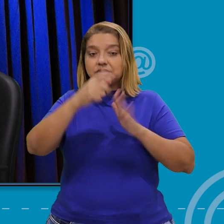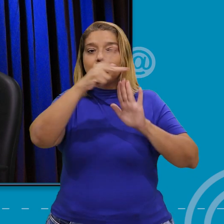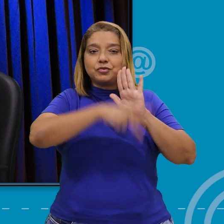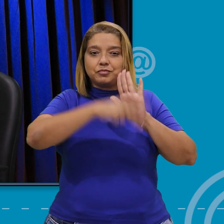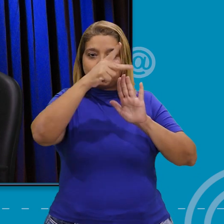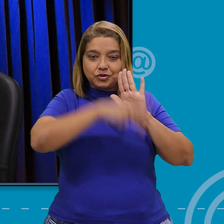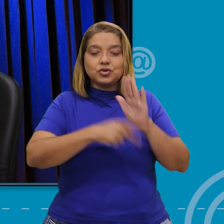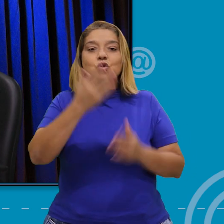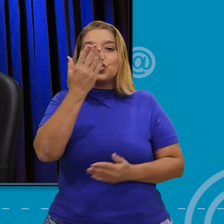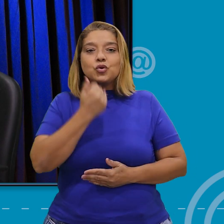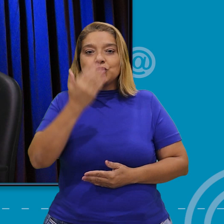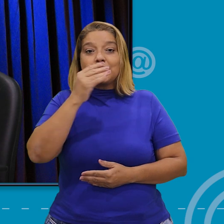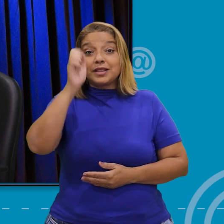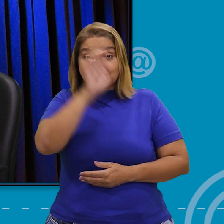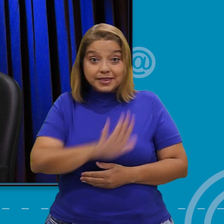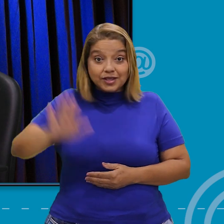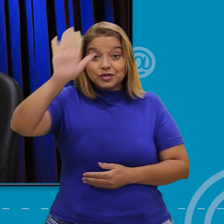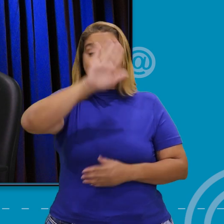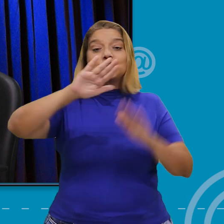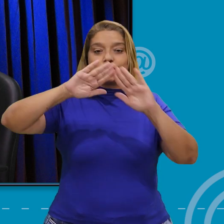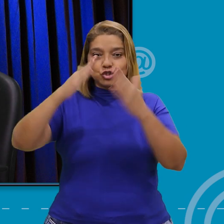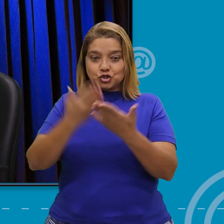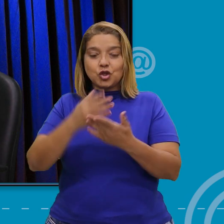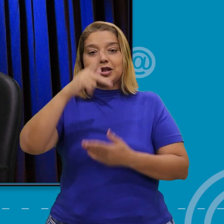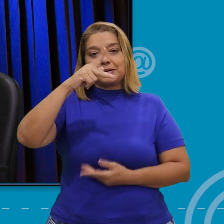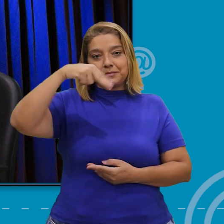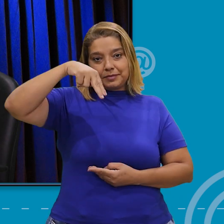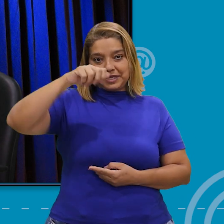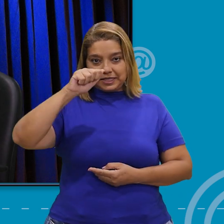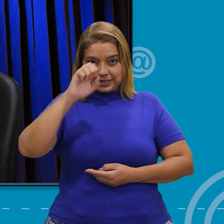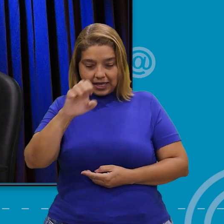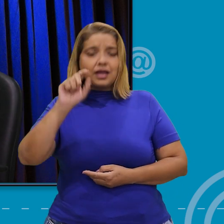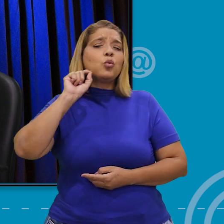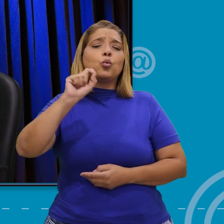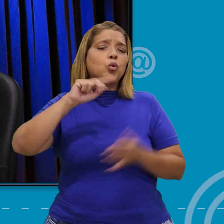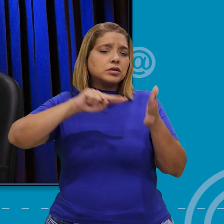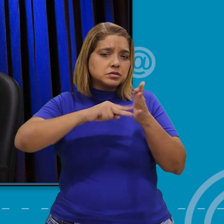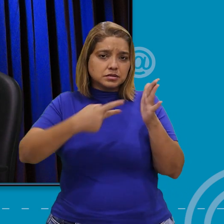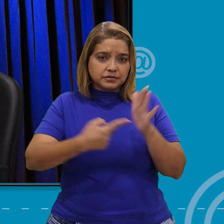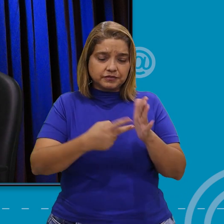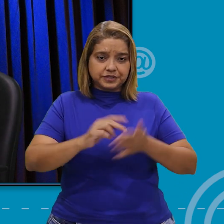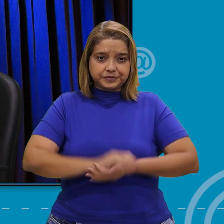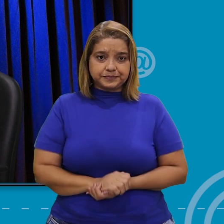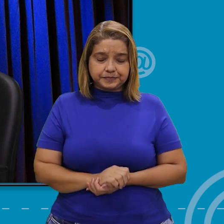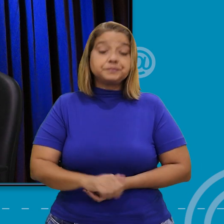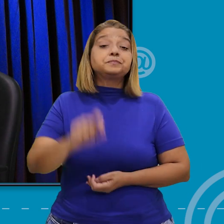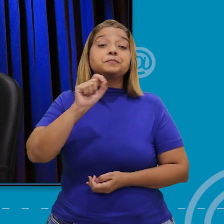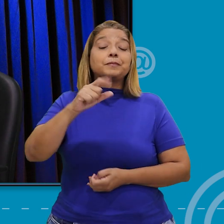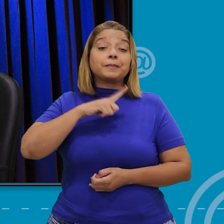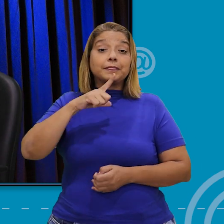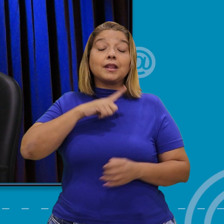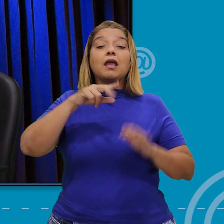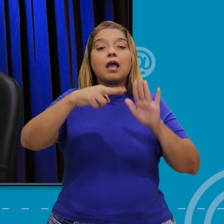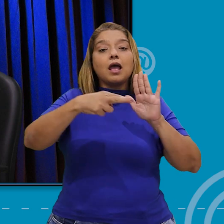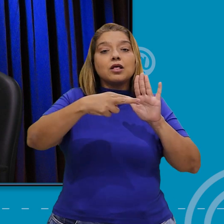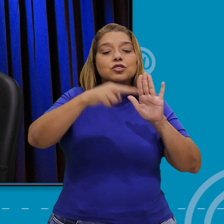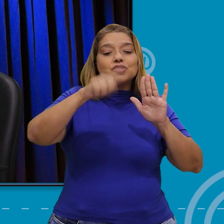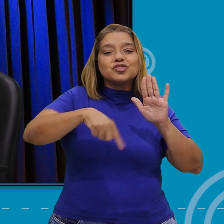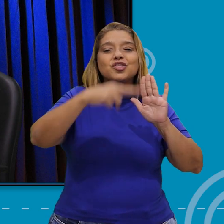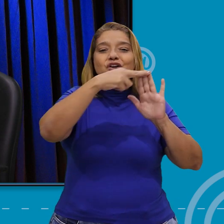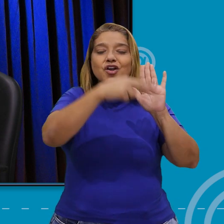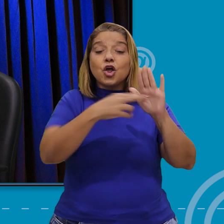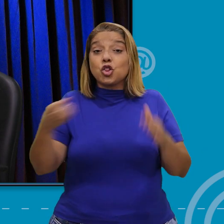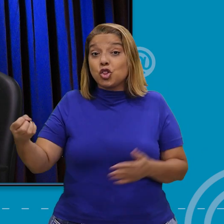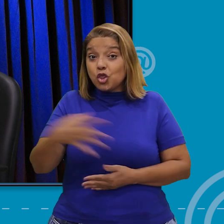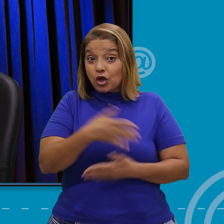âmbito do Programa Nacional de Alimentação Escolar, que é o PNAE. Mas assim, o que quer dizer isso, né? Que é a normativa mais